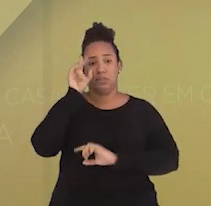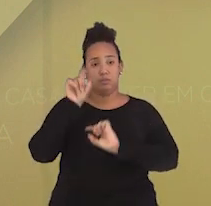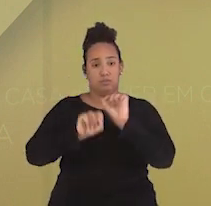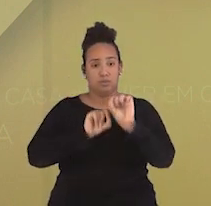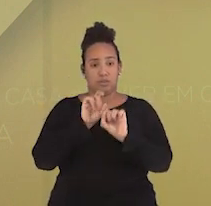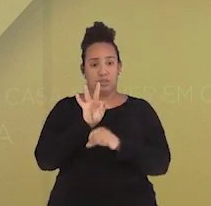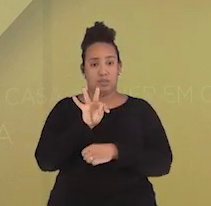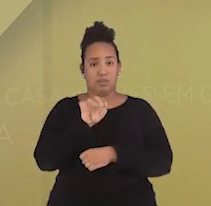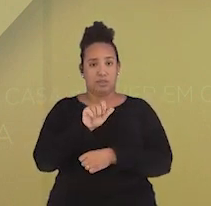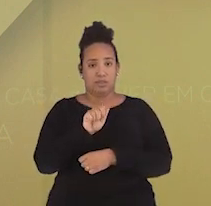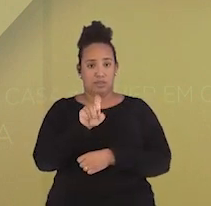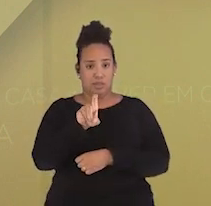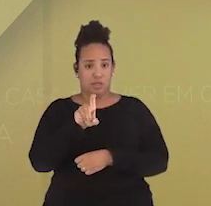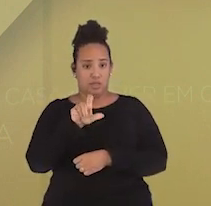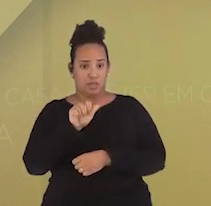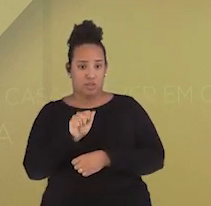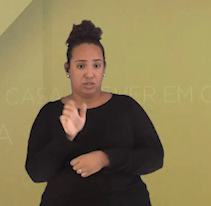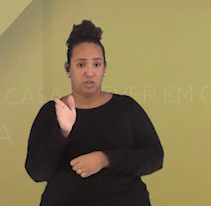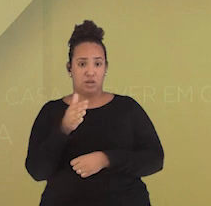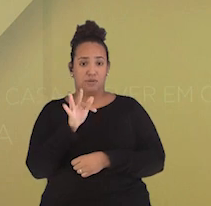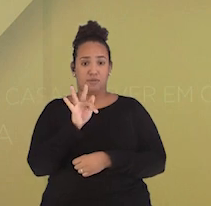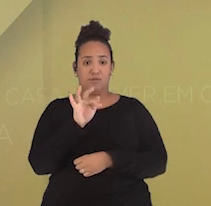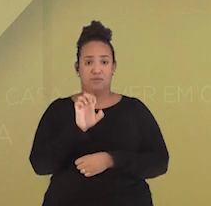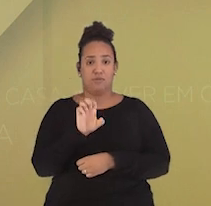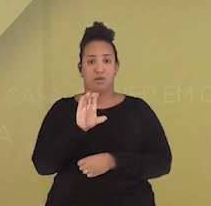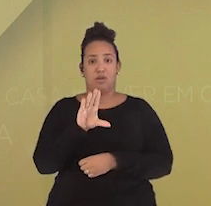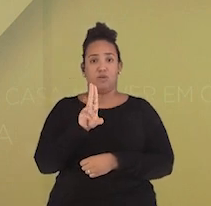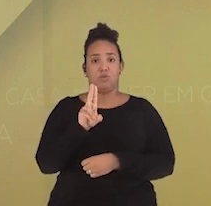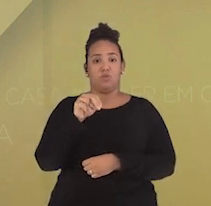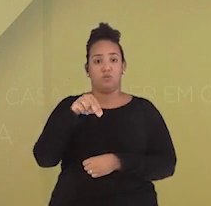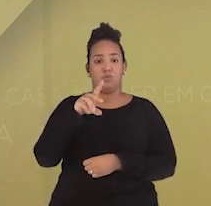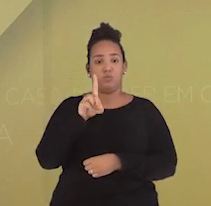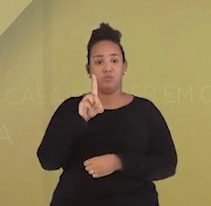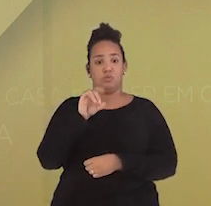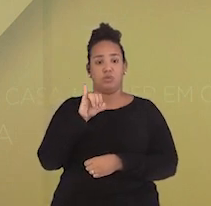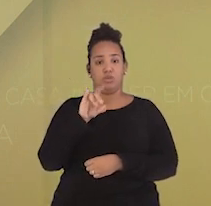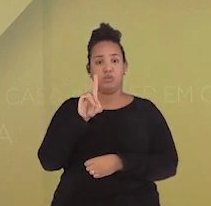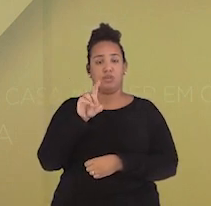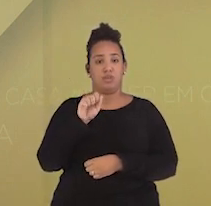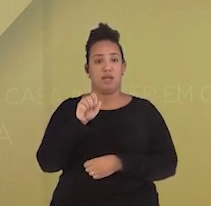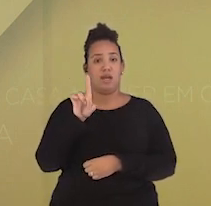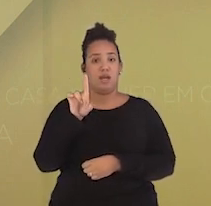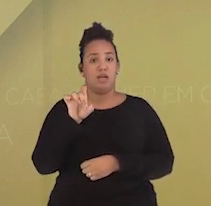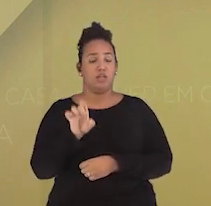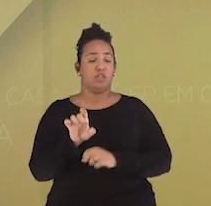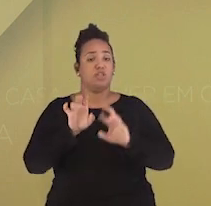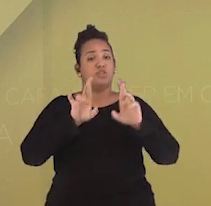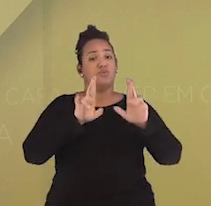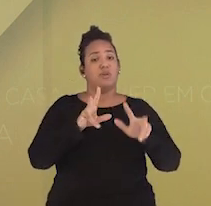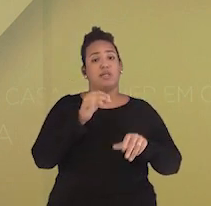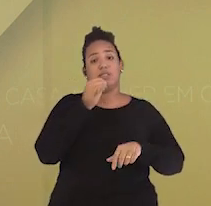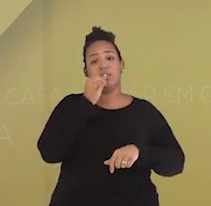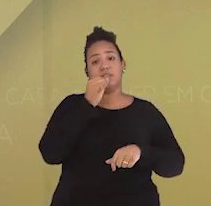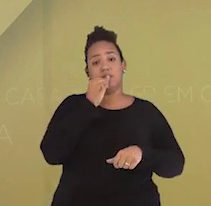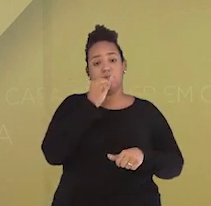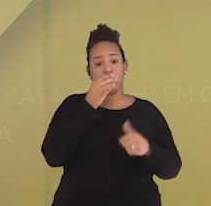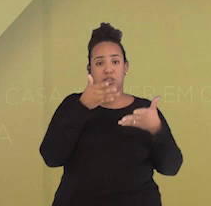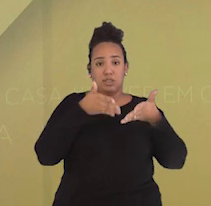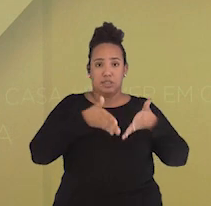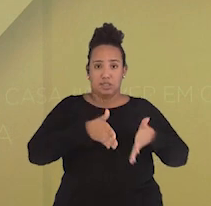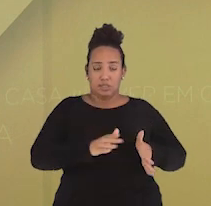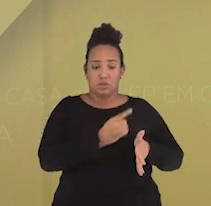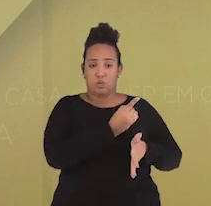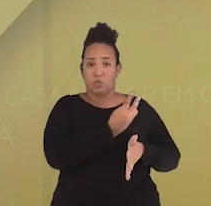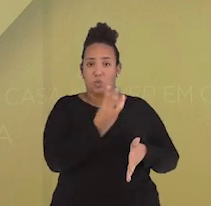é diferente de taxa de natalidade. Natalidade é sobre quantos bebês